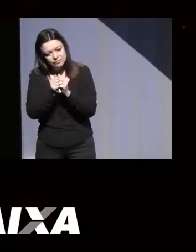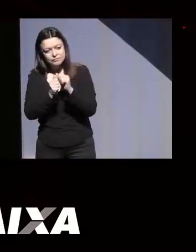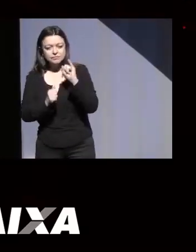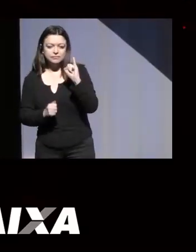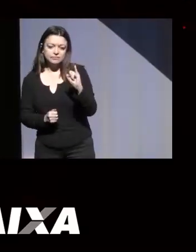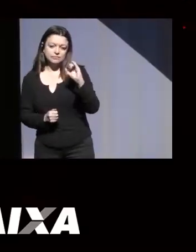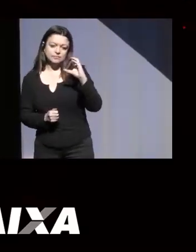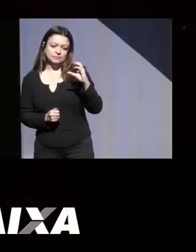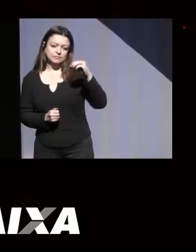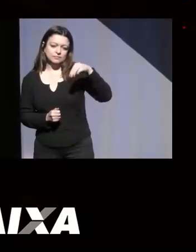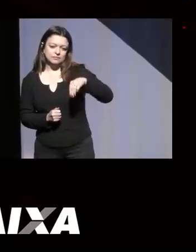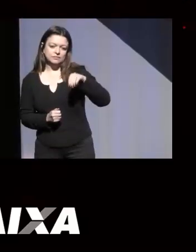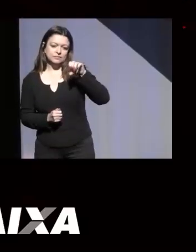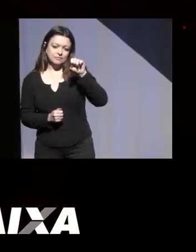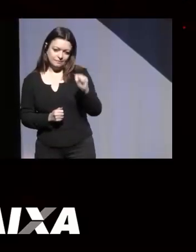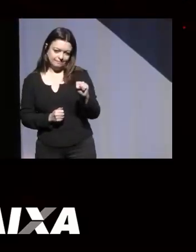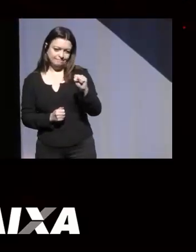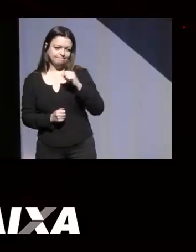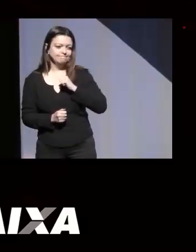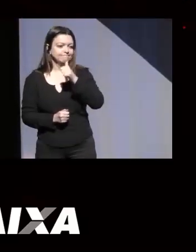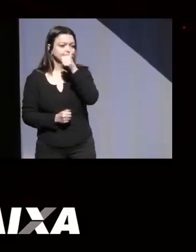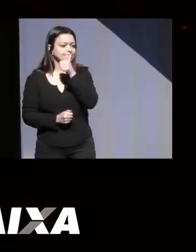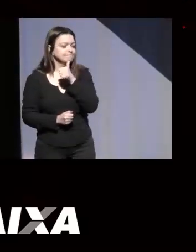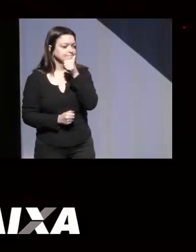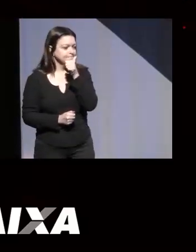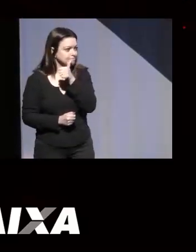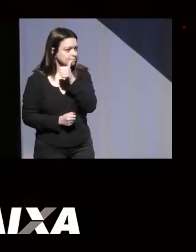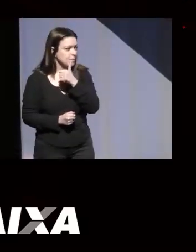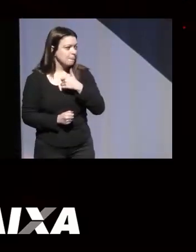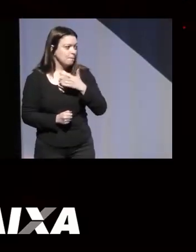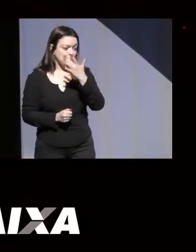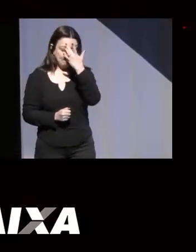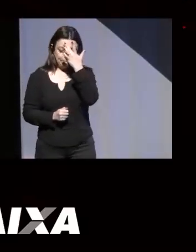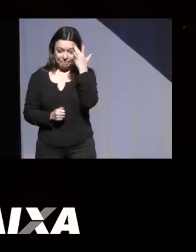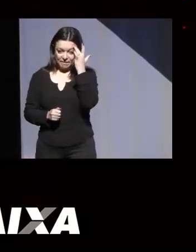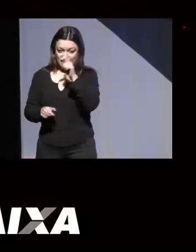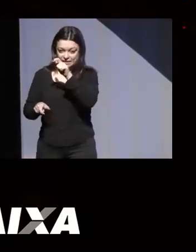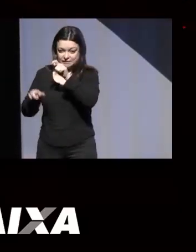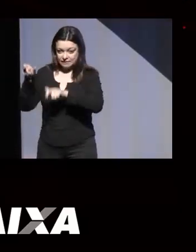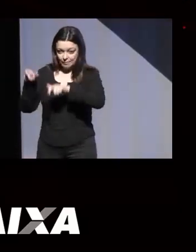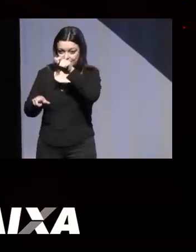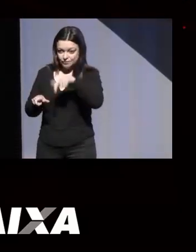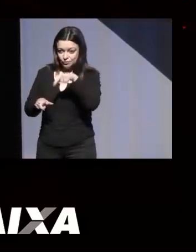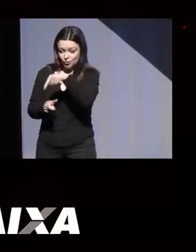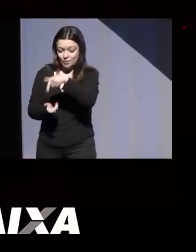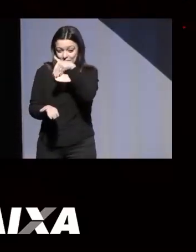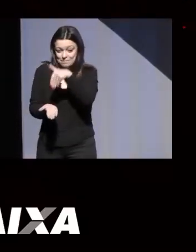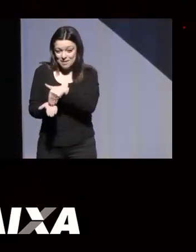da tributação. Essas pessoas que só têm o mínimo existencial